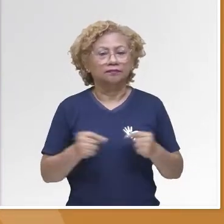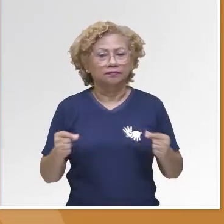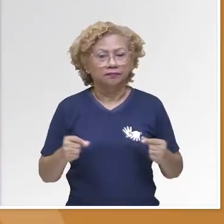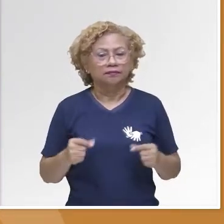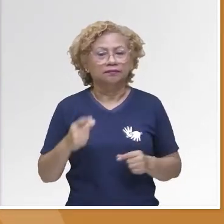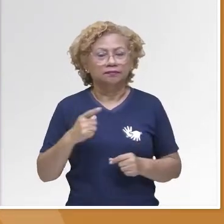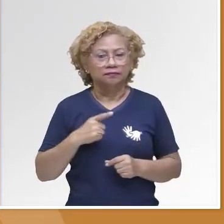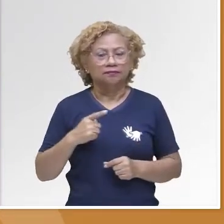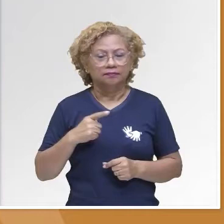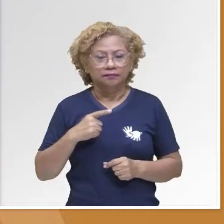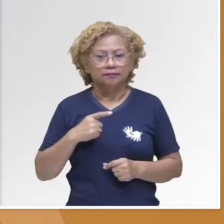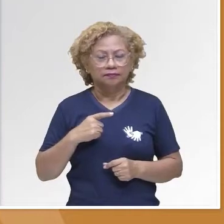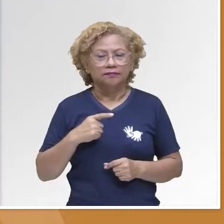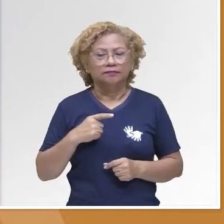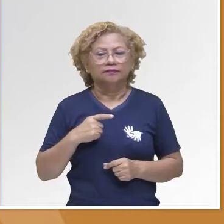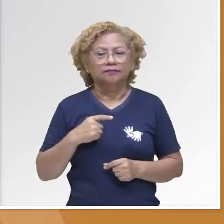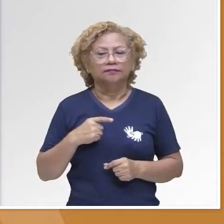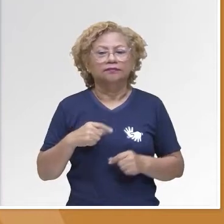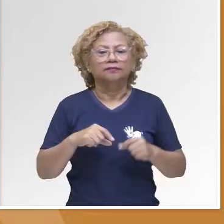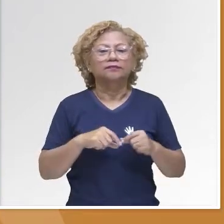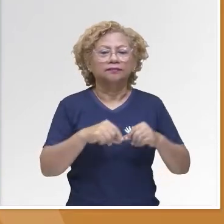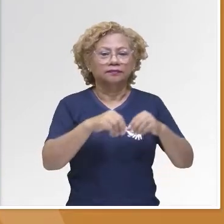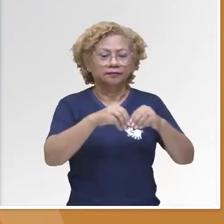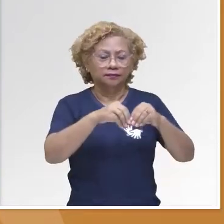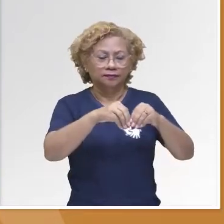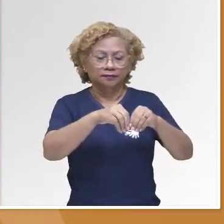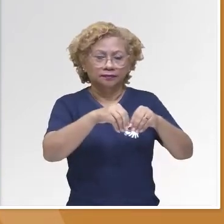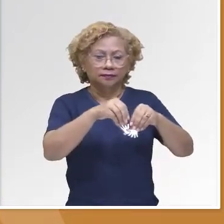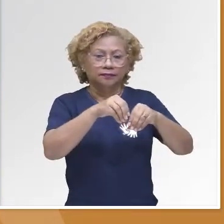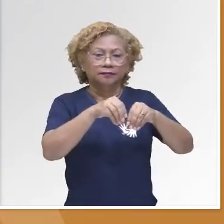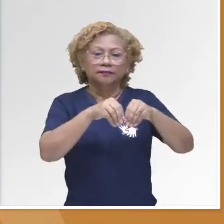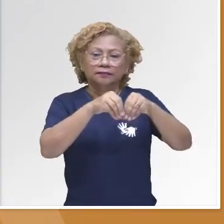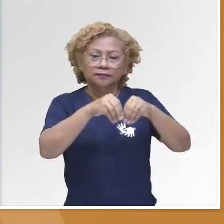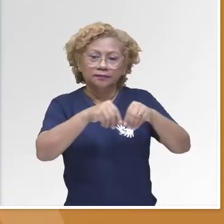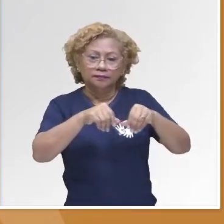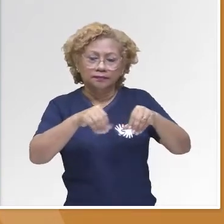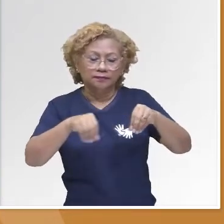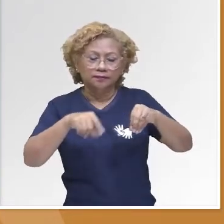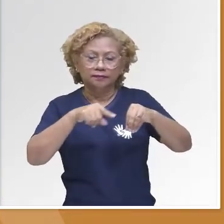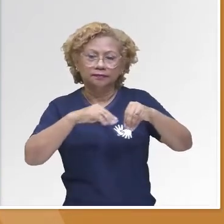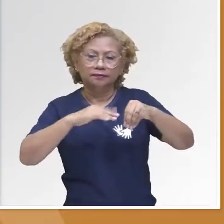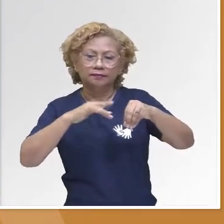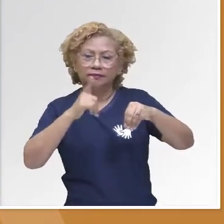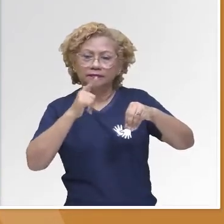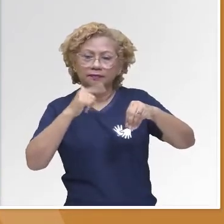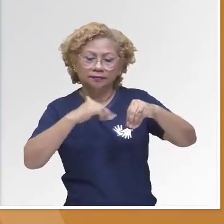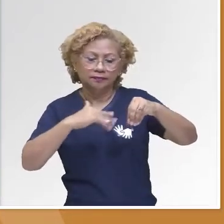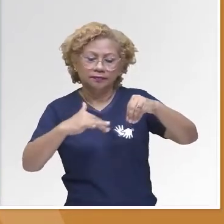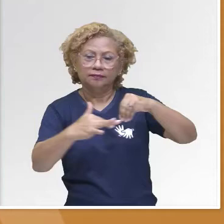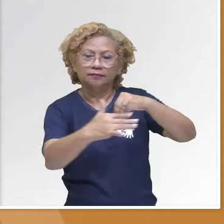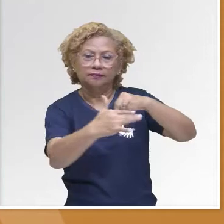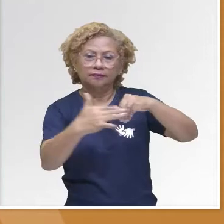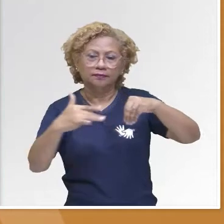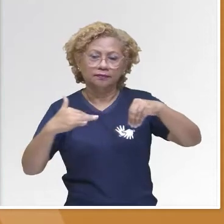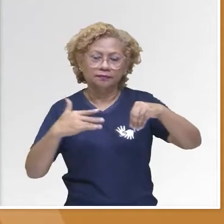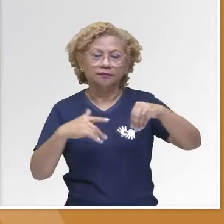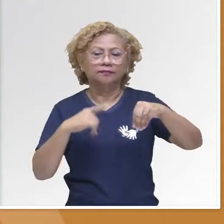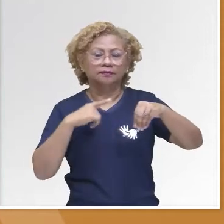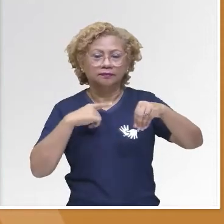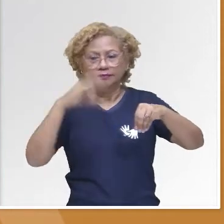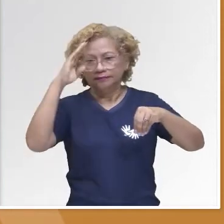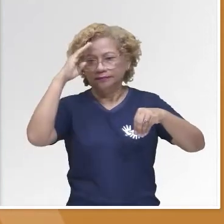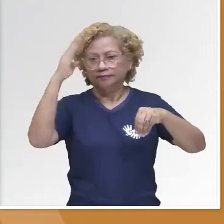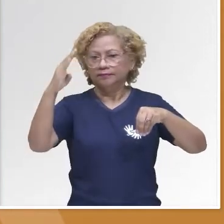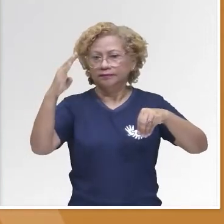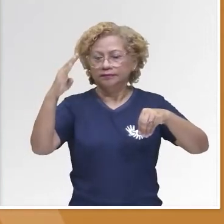grande arquipélago, tá? Com várias ilhas, mas a gente vai citar as 4